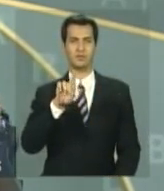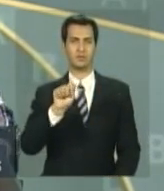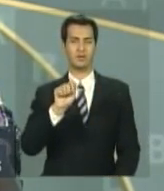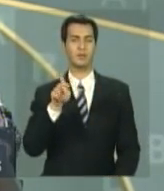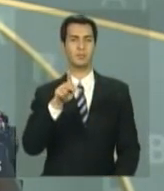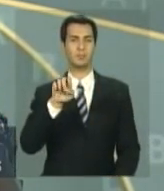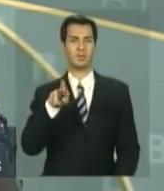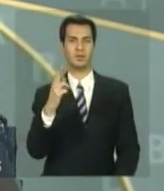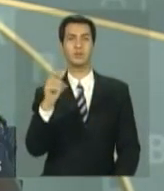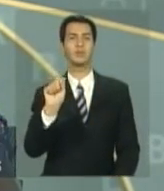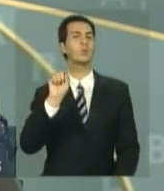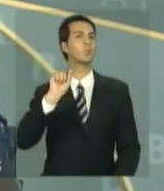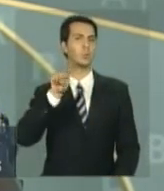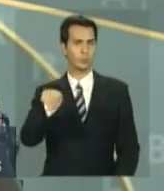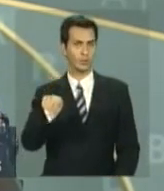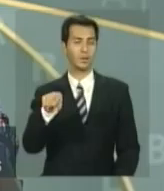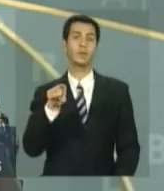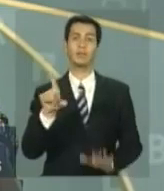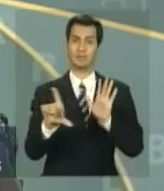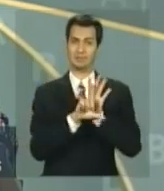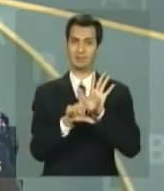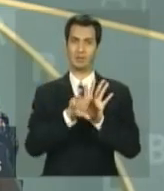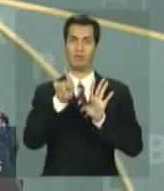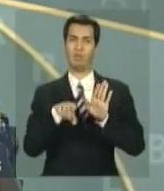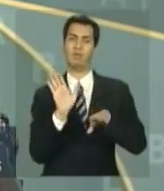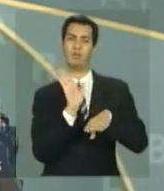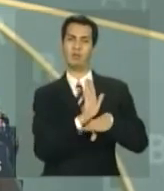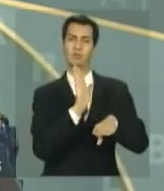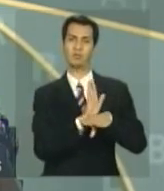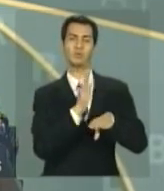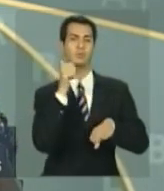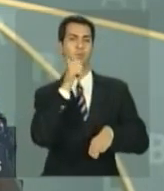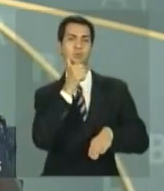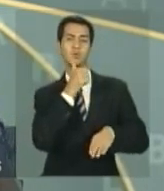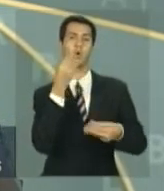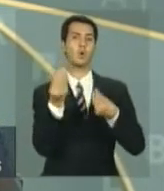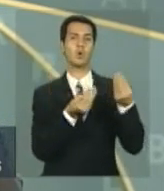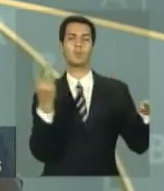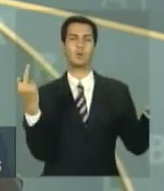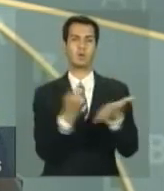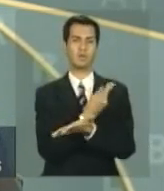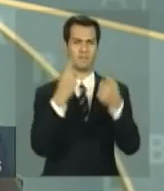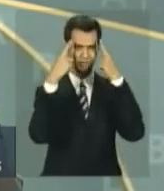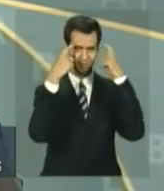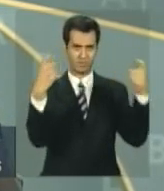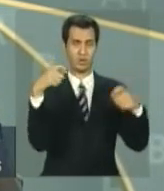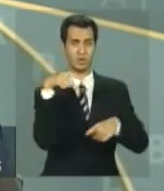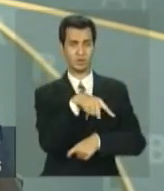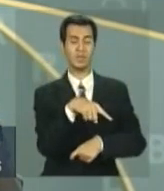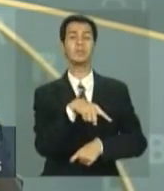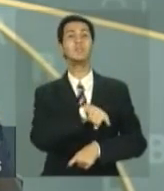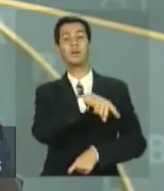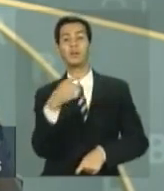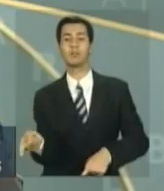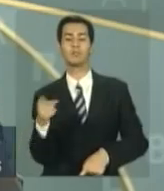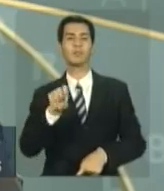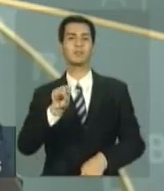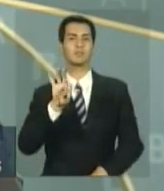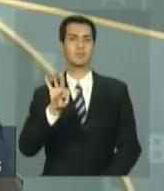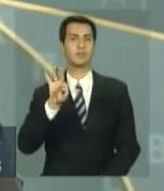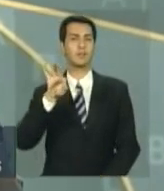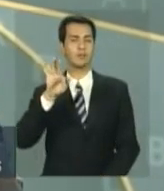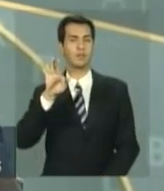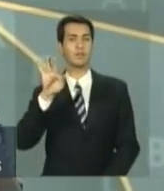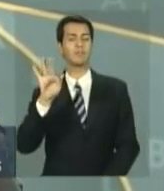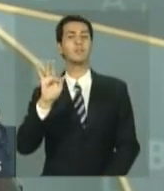a luta das mulheres e elimina as controvérsias a respeito da aplicação dessa legislação de combate às